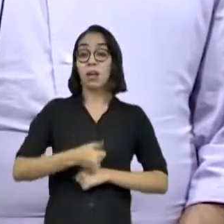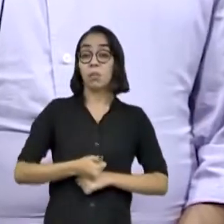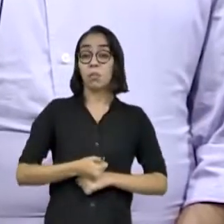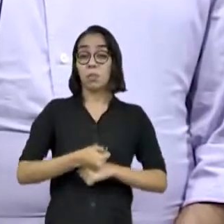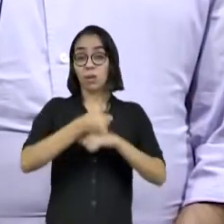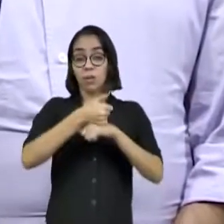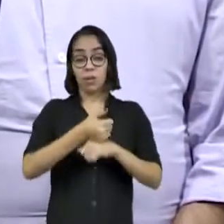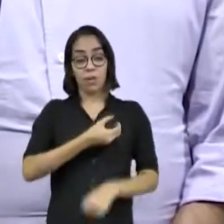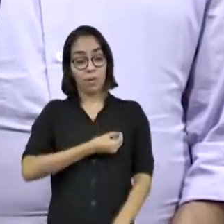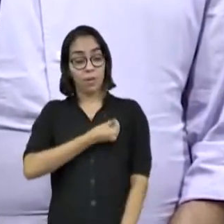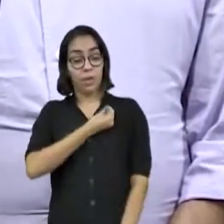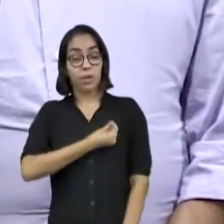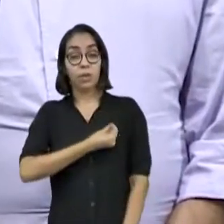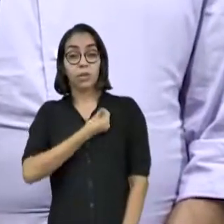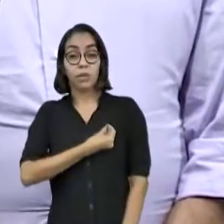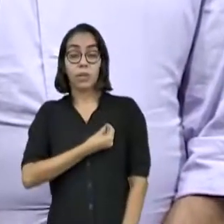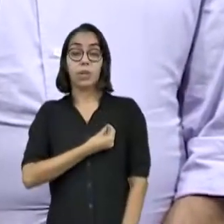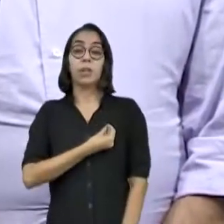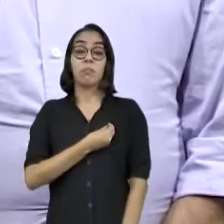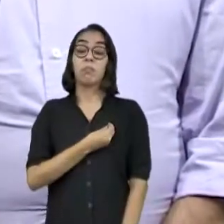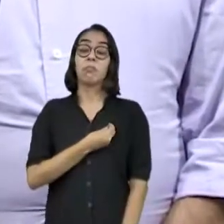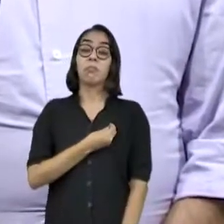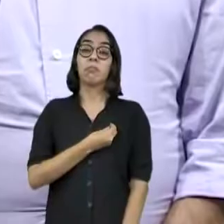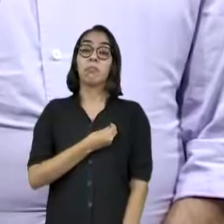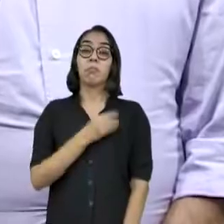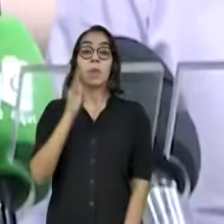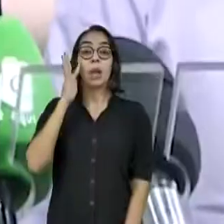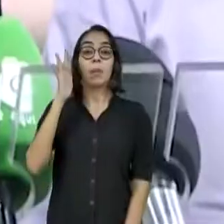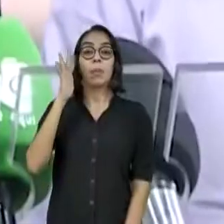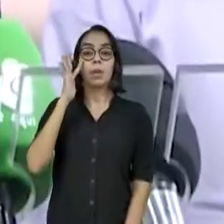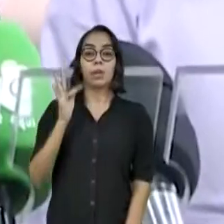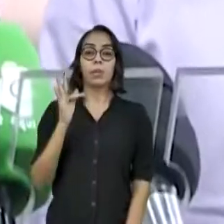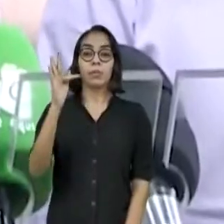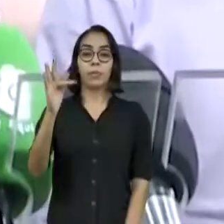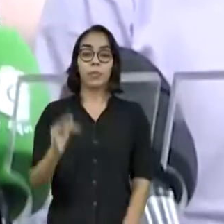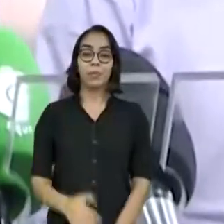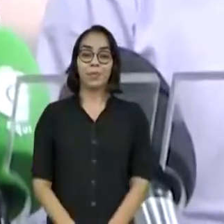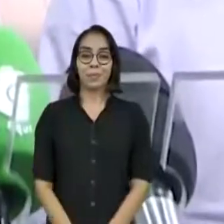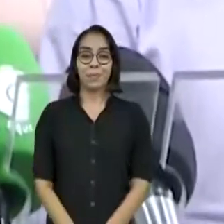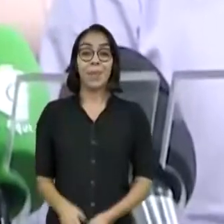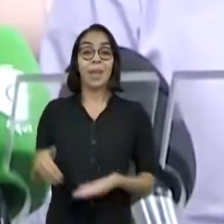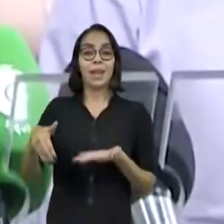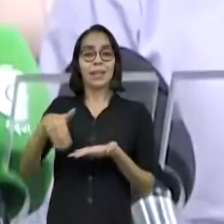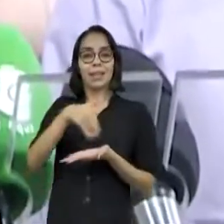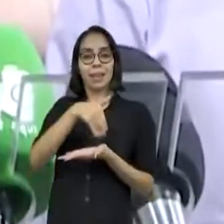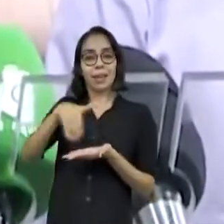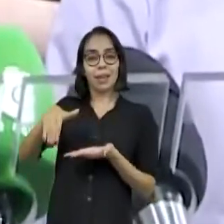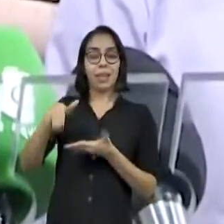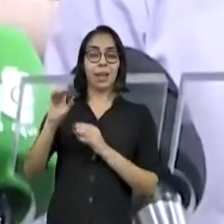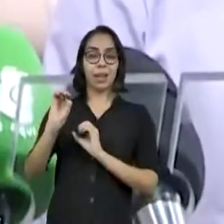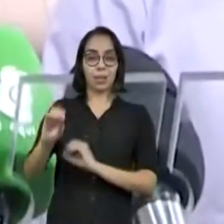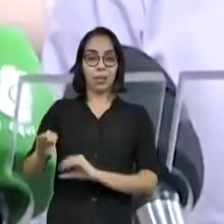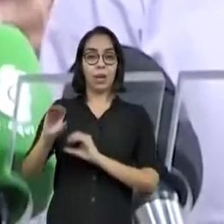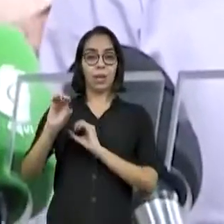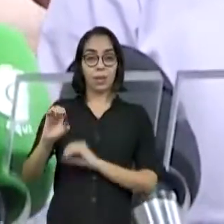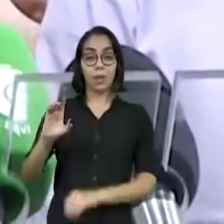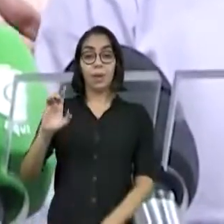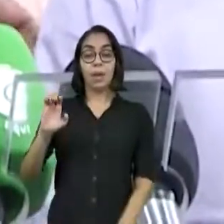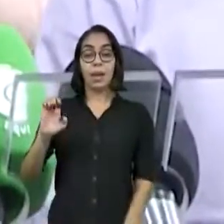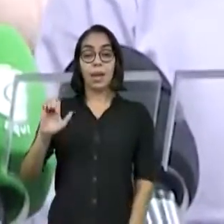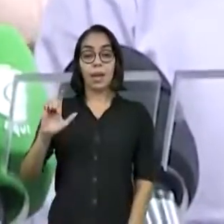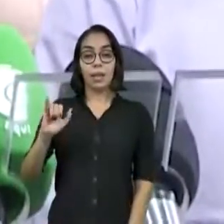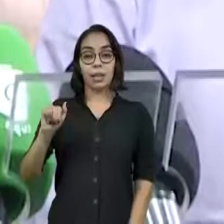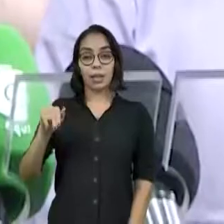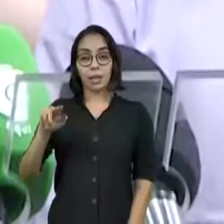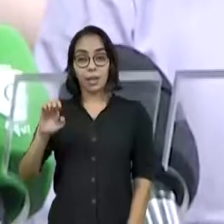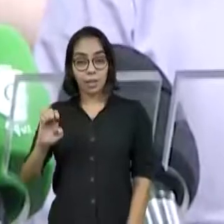vida para as pessoas, né? No nosso horizonte tem tudo isso. A secretária de Educação do Ceará, Eliana Estrela, explicou